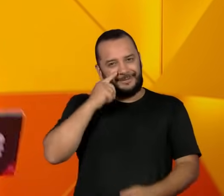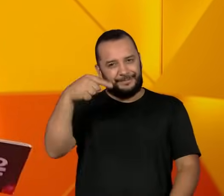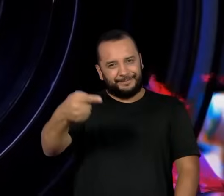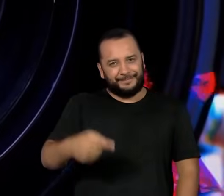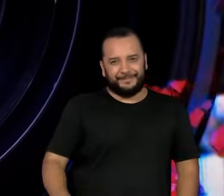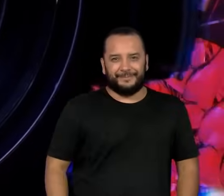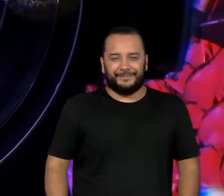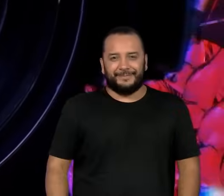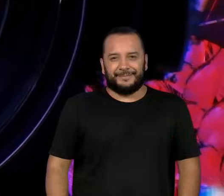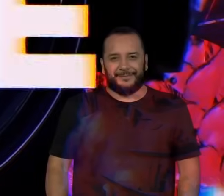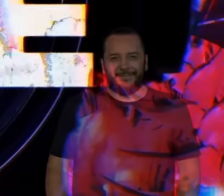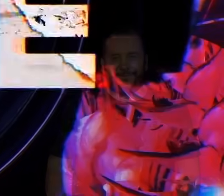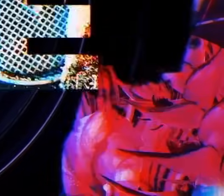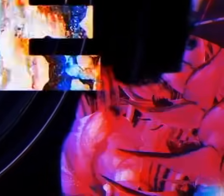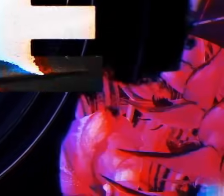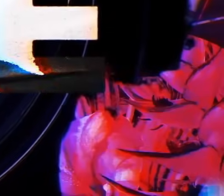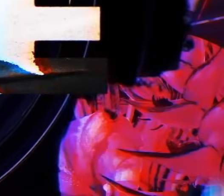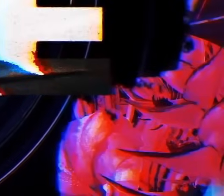já.